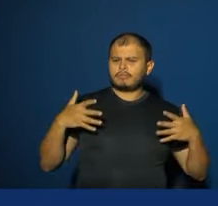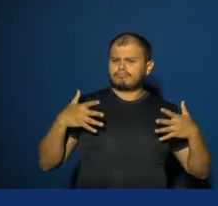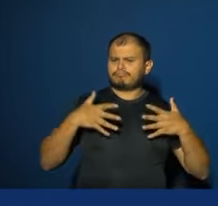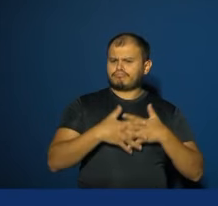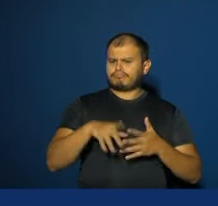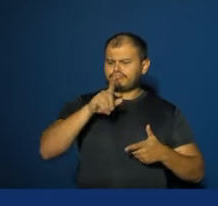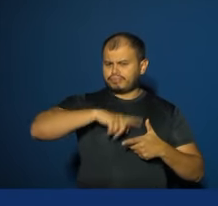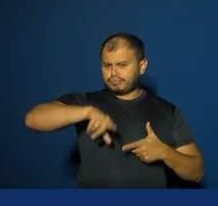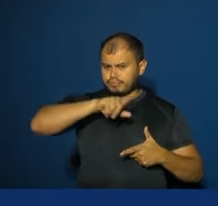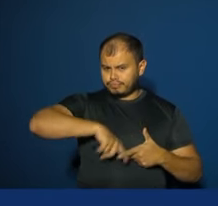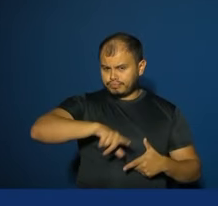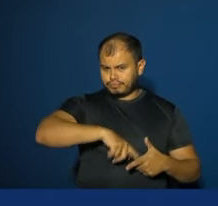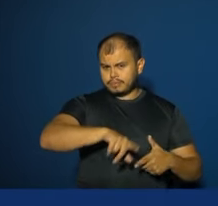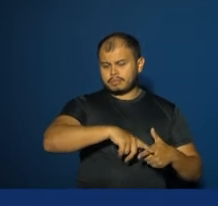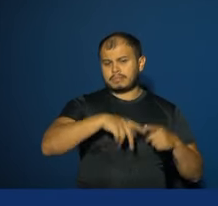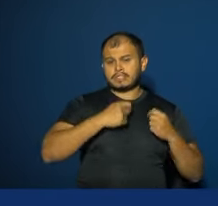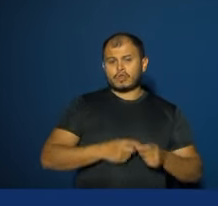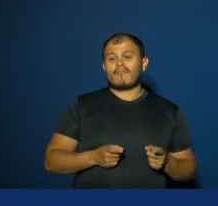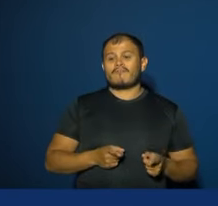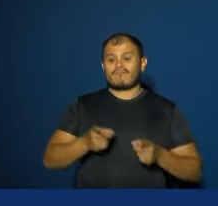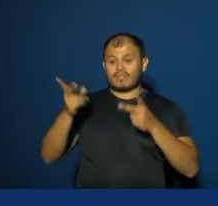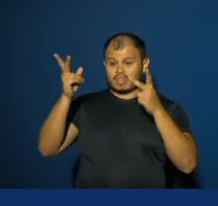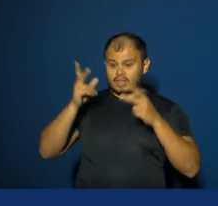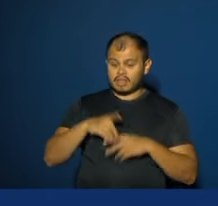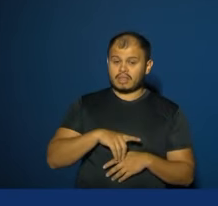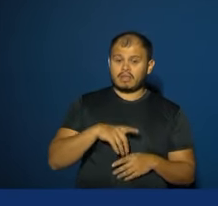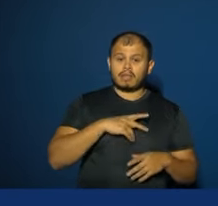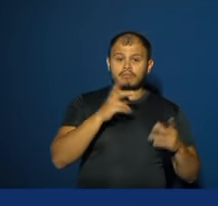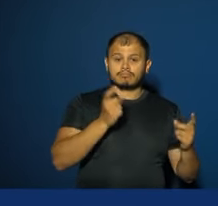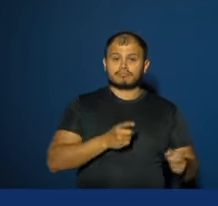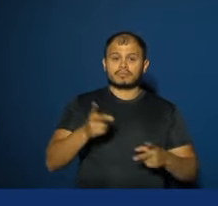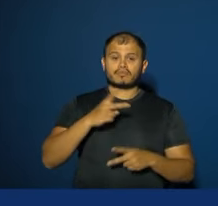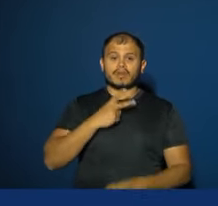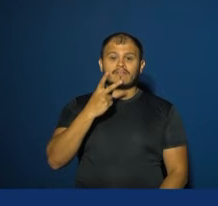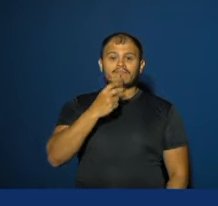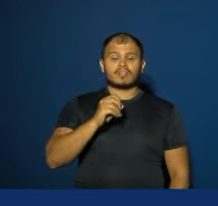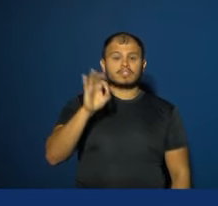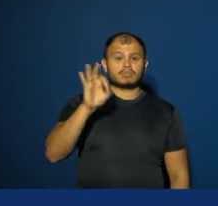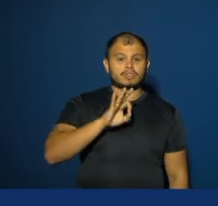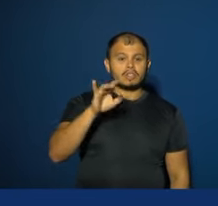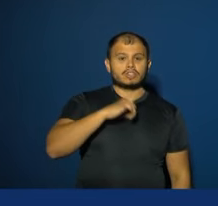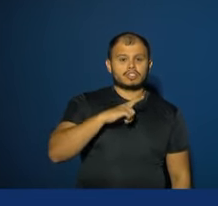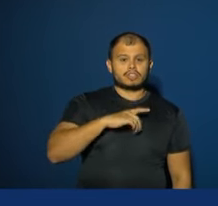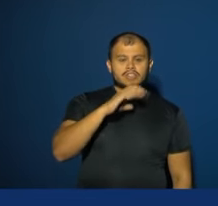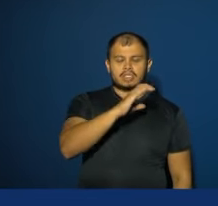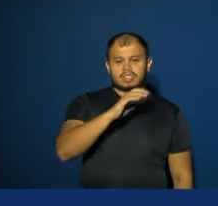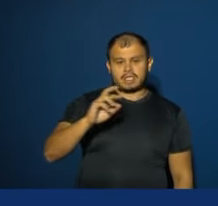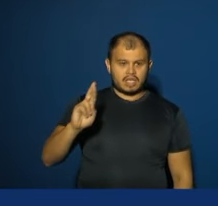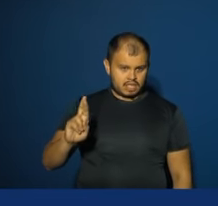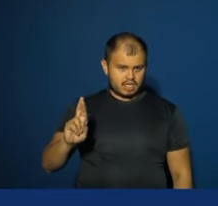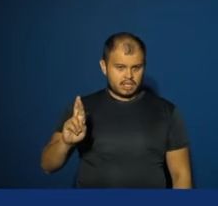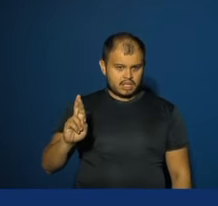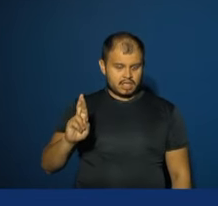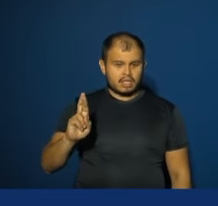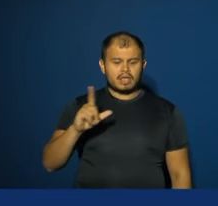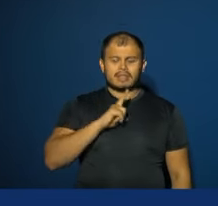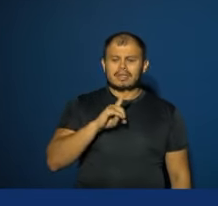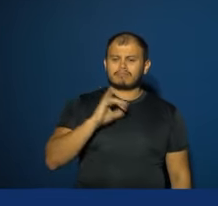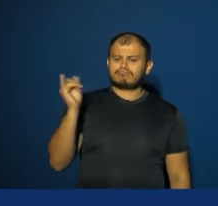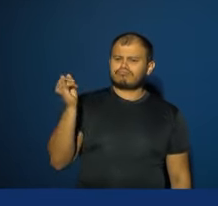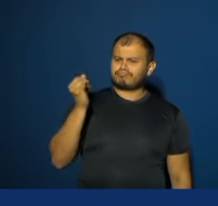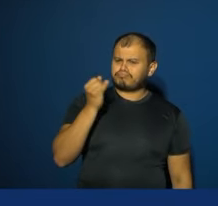tiveram que se desfazer de uma parcela da empresa e a parcela que eles se desfizeram foi 20% que eles possuíam na CCR e eles estão